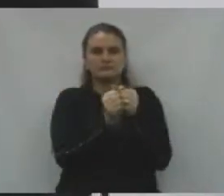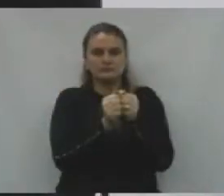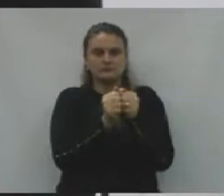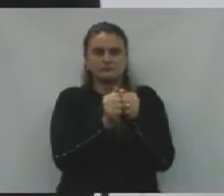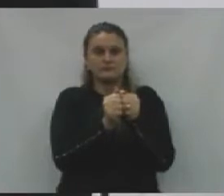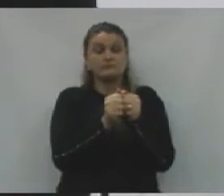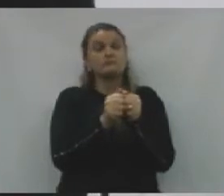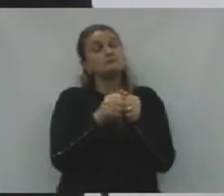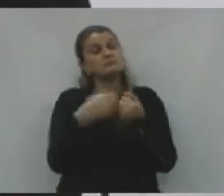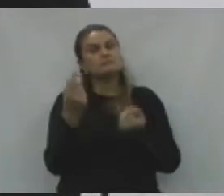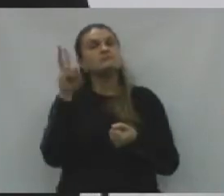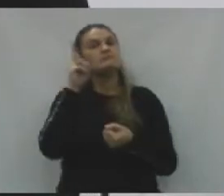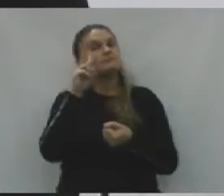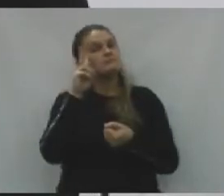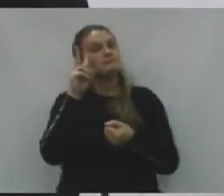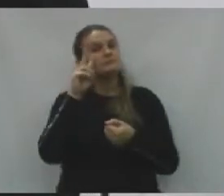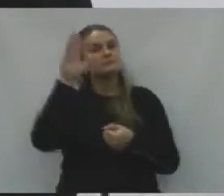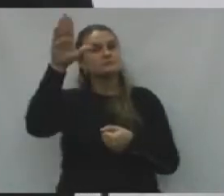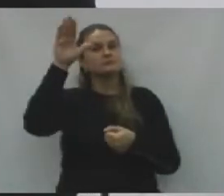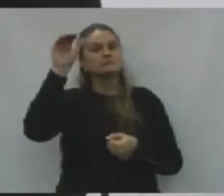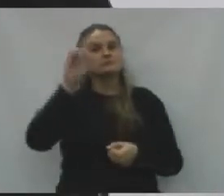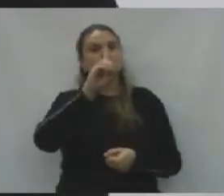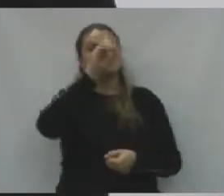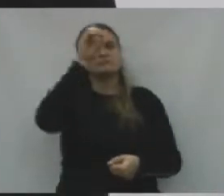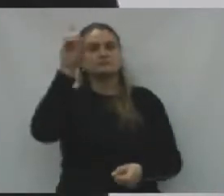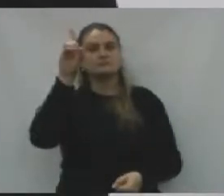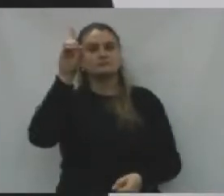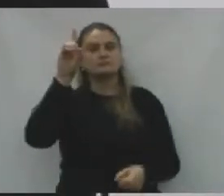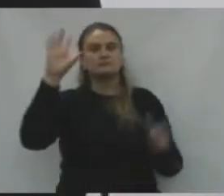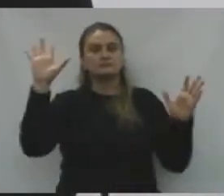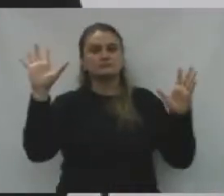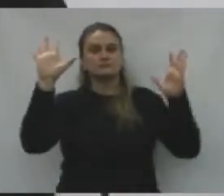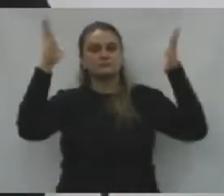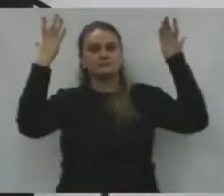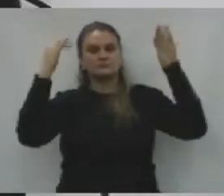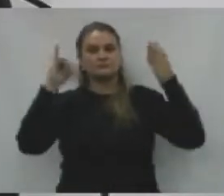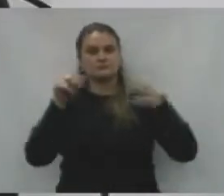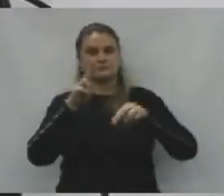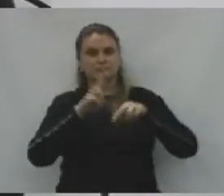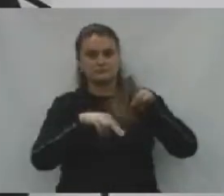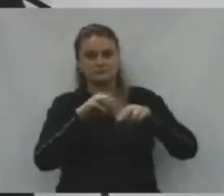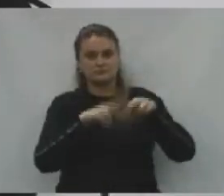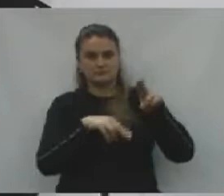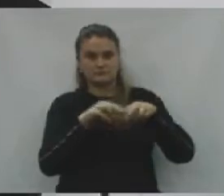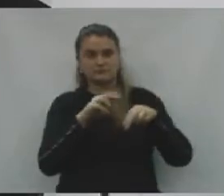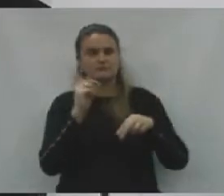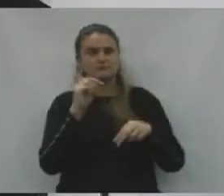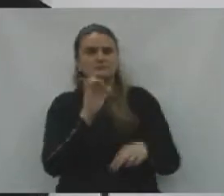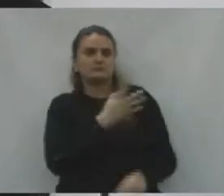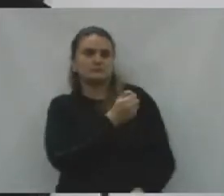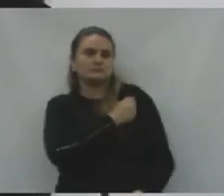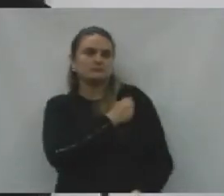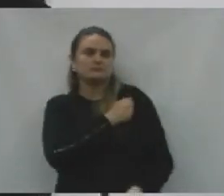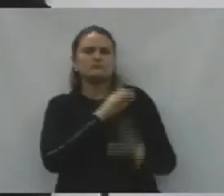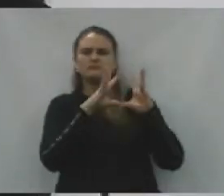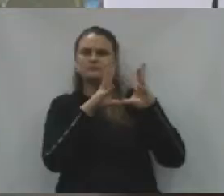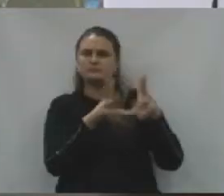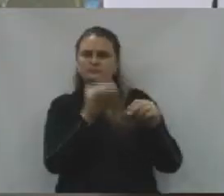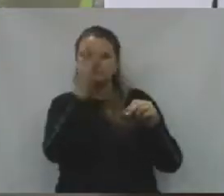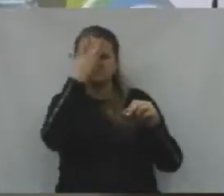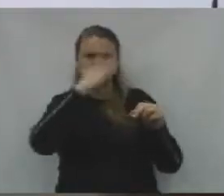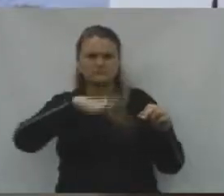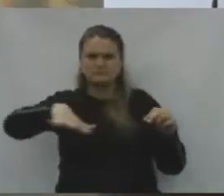Uniuv. Foi isso que nós revivemos com o chamado Dia do Arraiá, em que não só os nossos acadêmicos, mas toda